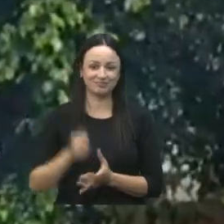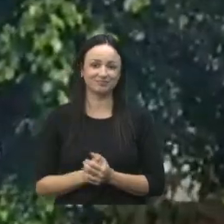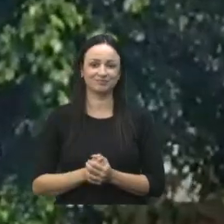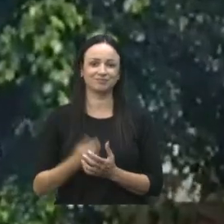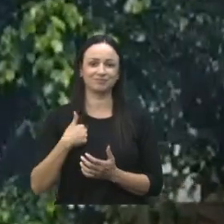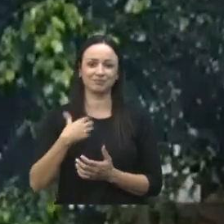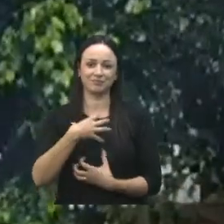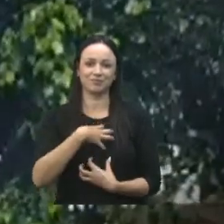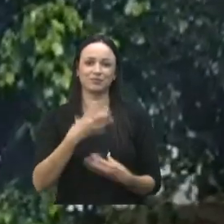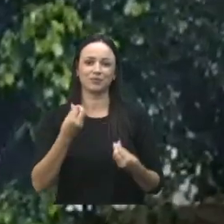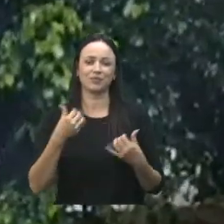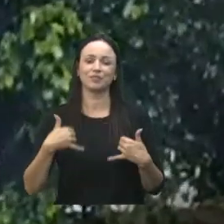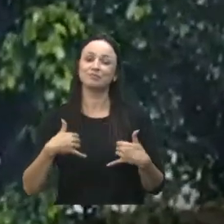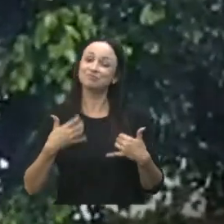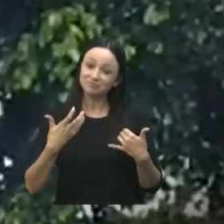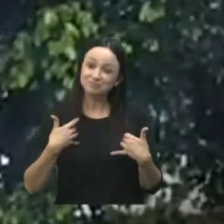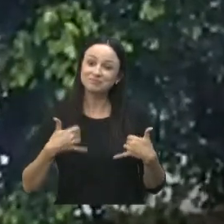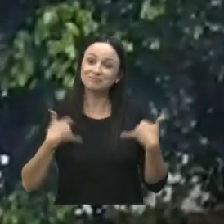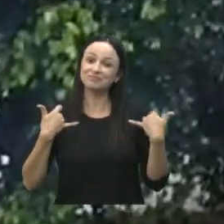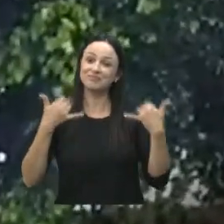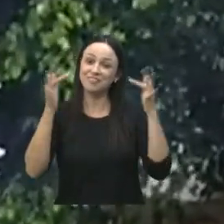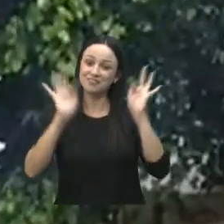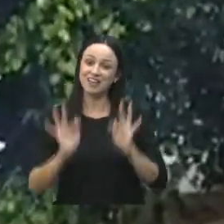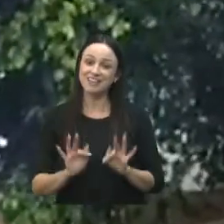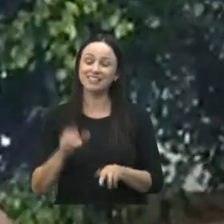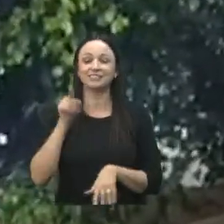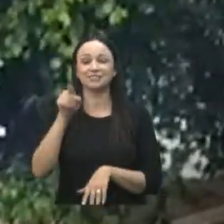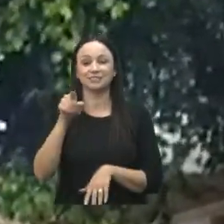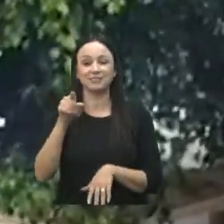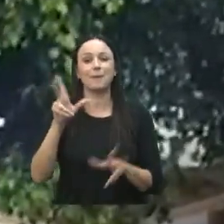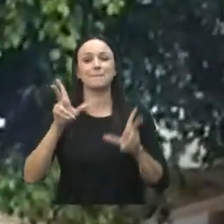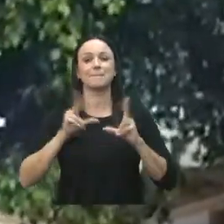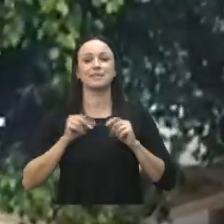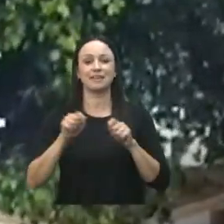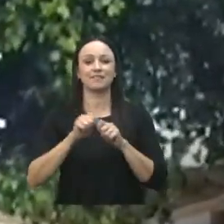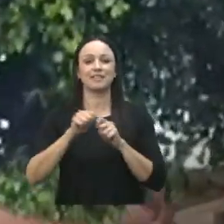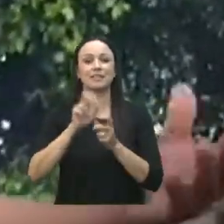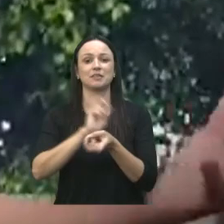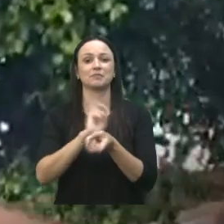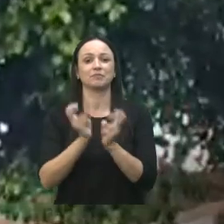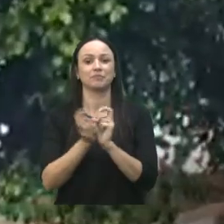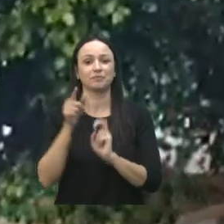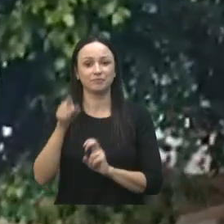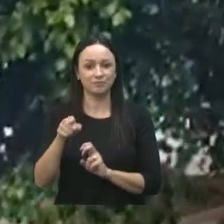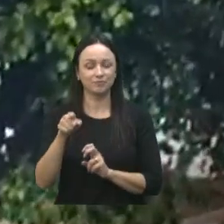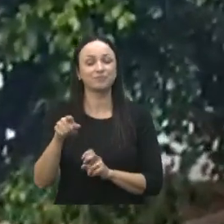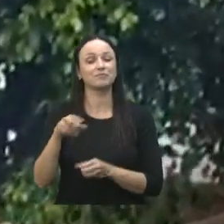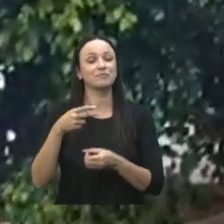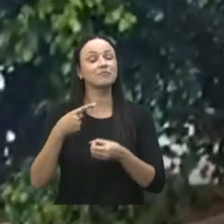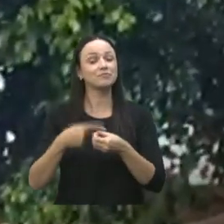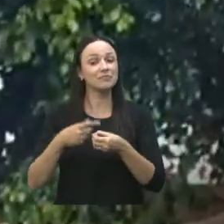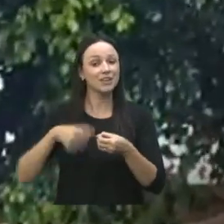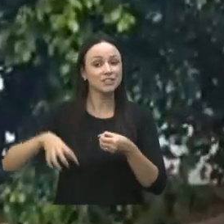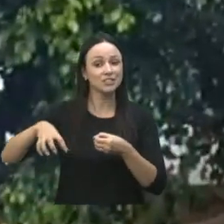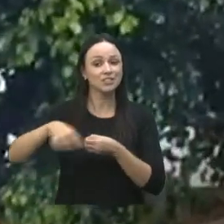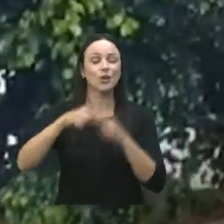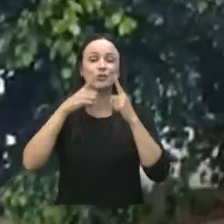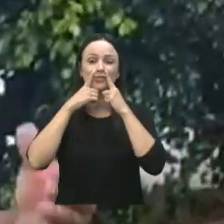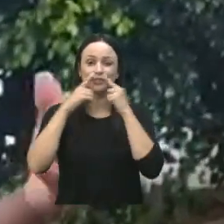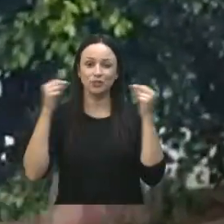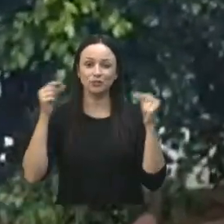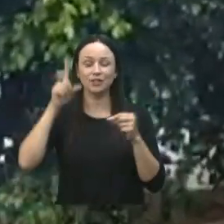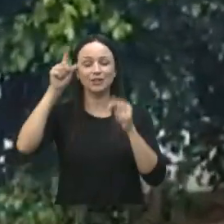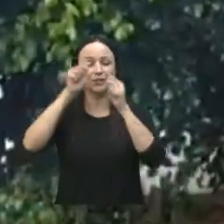Fiquei contente que você vai ser homenageado, mas você merece pelo que você está fazendo pela capoeira, tanto na região como em Jaú. Tá? Que